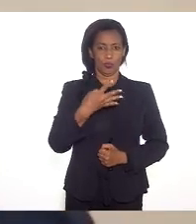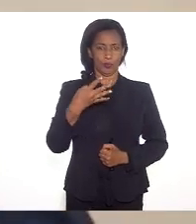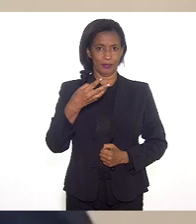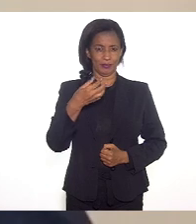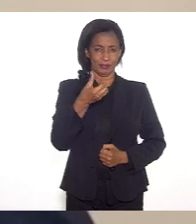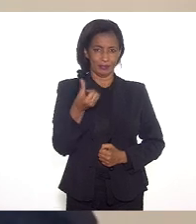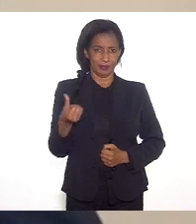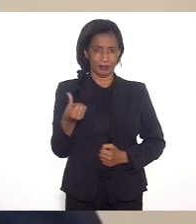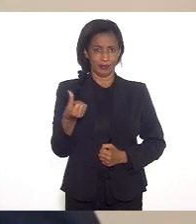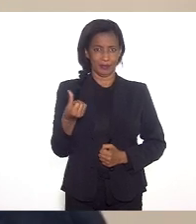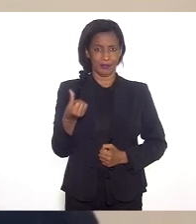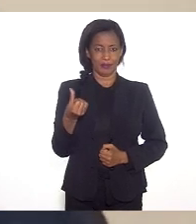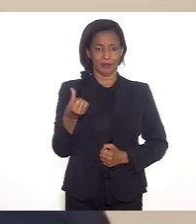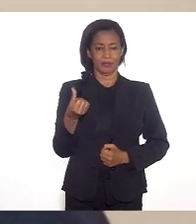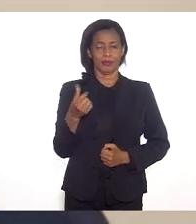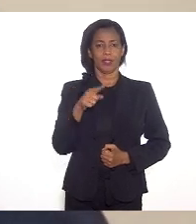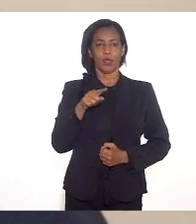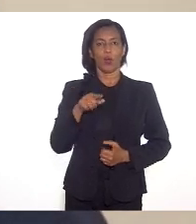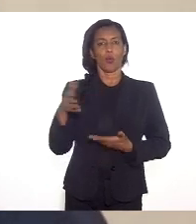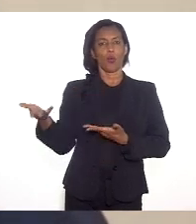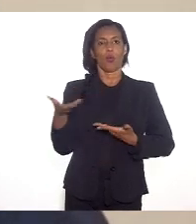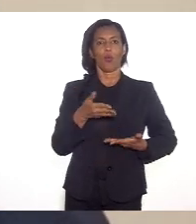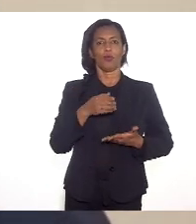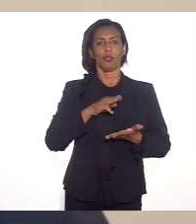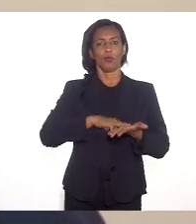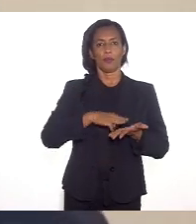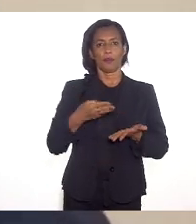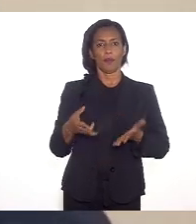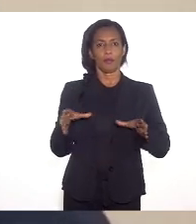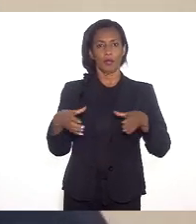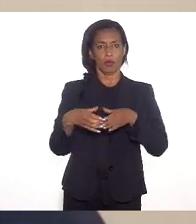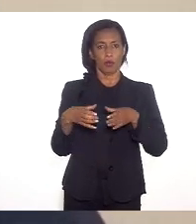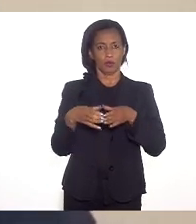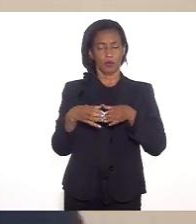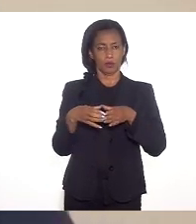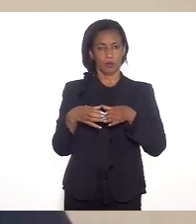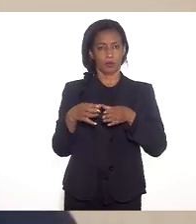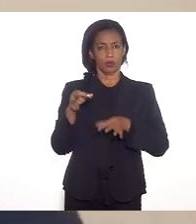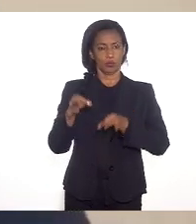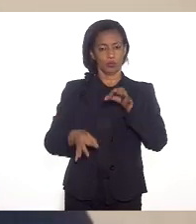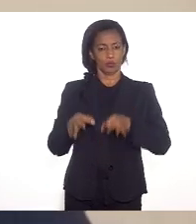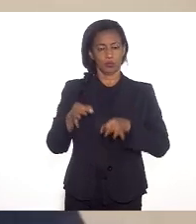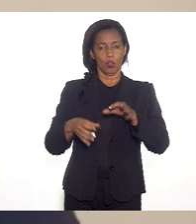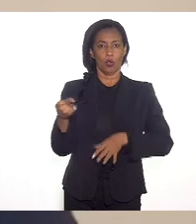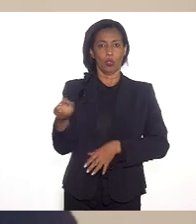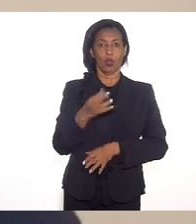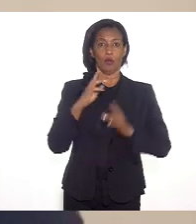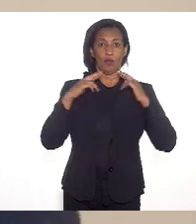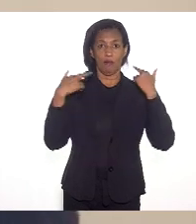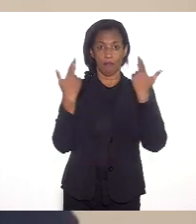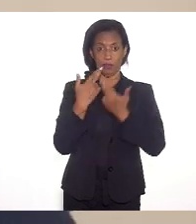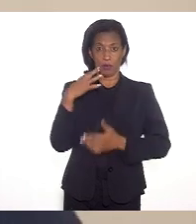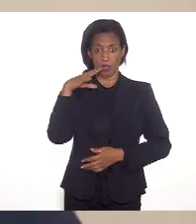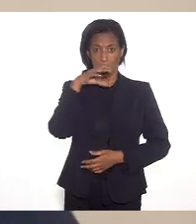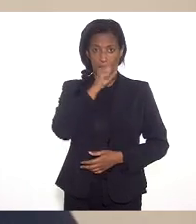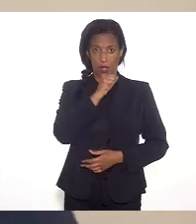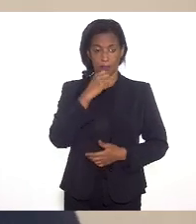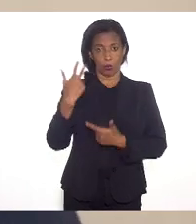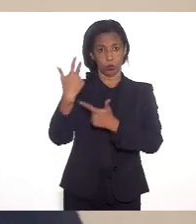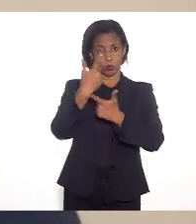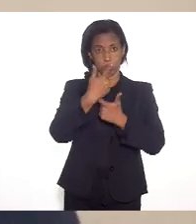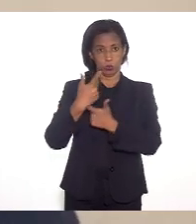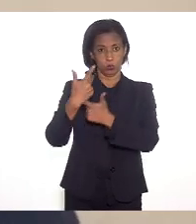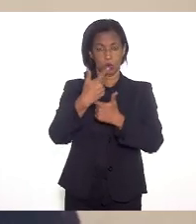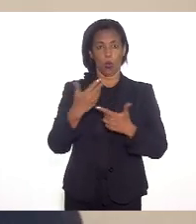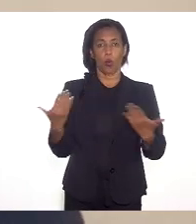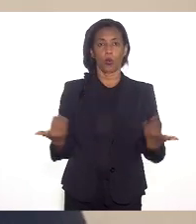senhores deputados, membros efetivos e suplentes, da Comissão de Constituição e Justiça para a nova reunião extraordinária remota ser realizada no dia